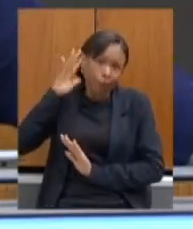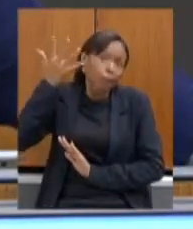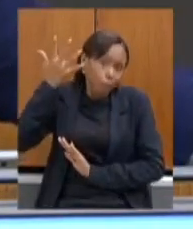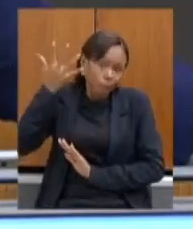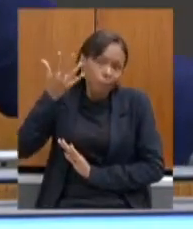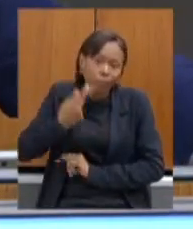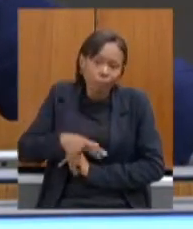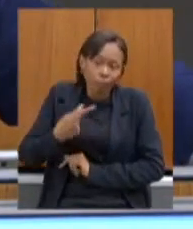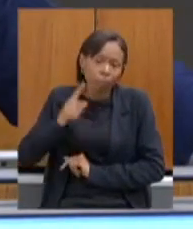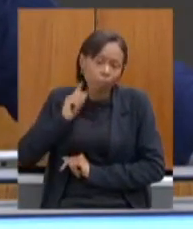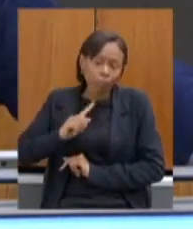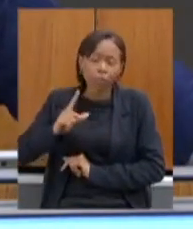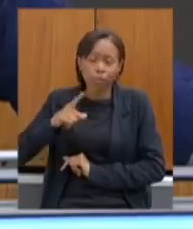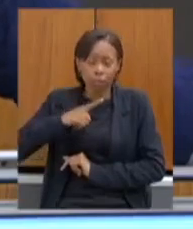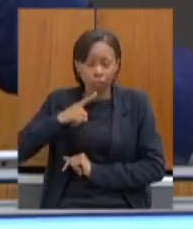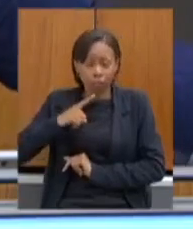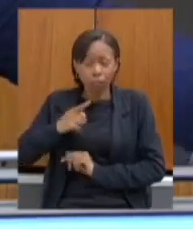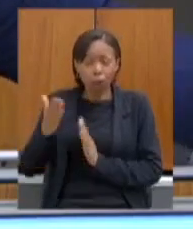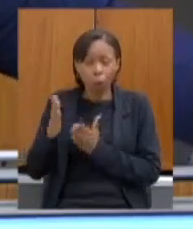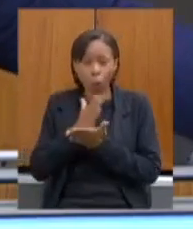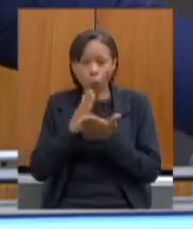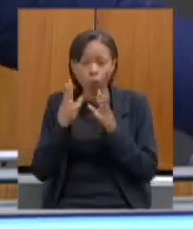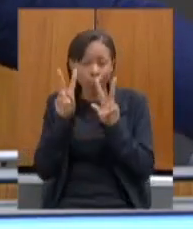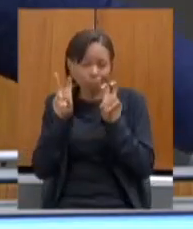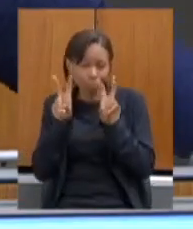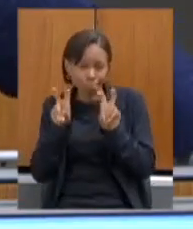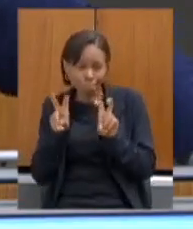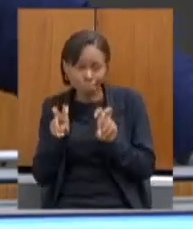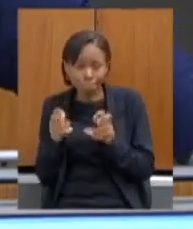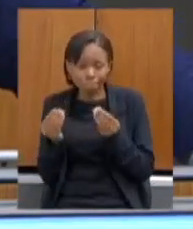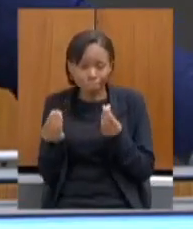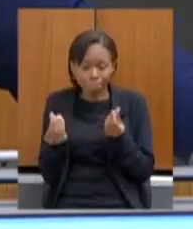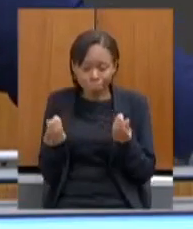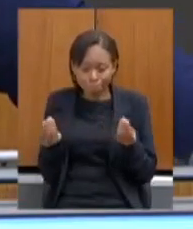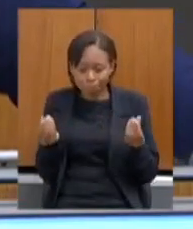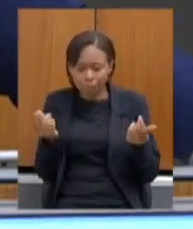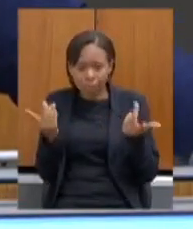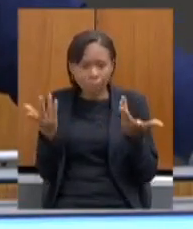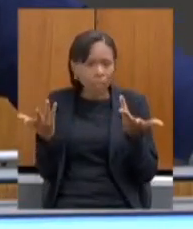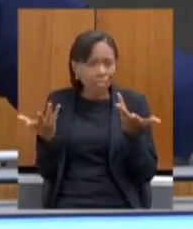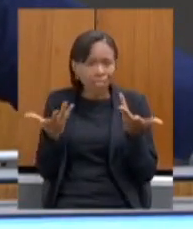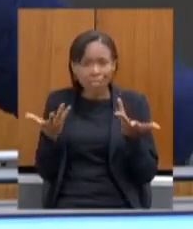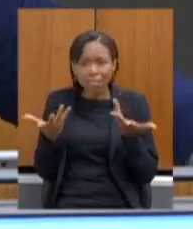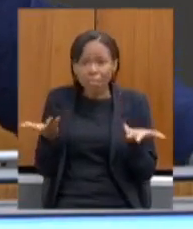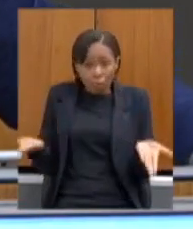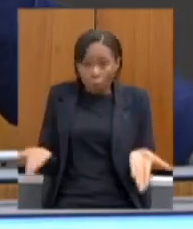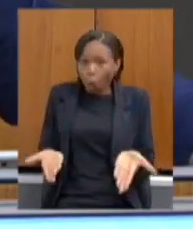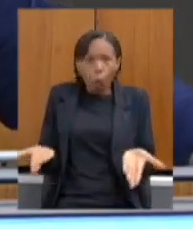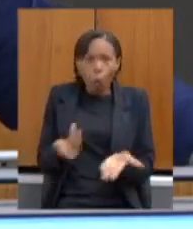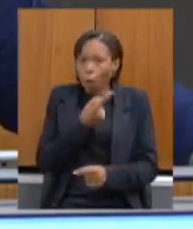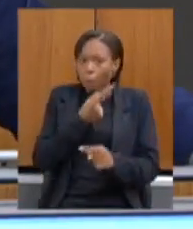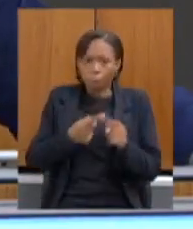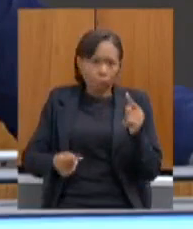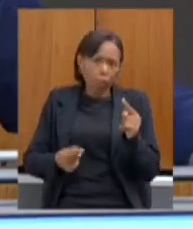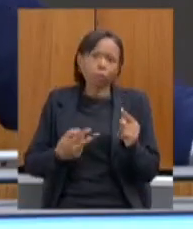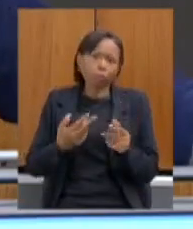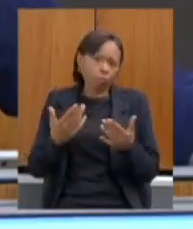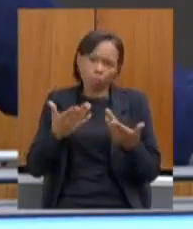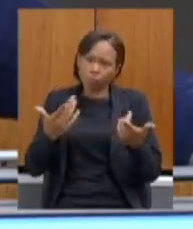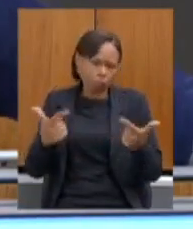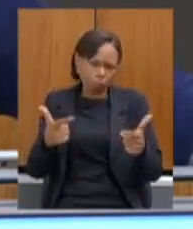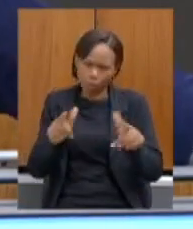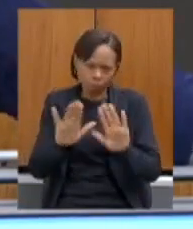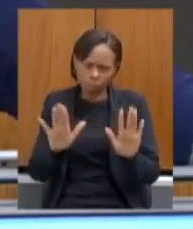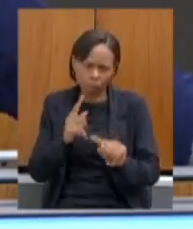pautas delicadas no nosso Estado, mas eu entendo que a esta altura não há mais proibição de se discutir, mas discutir de forma